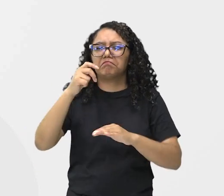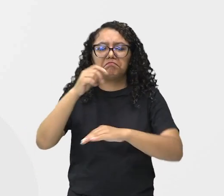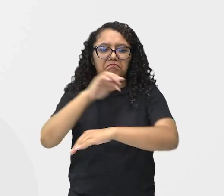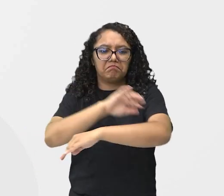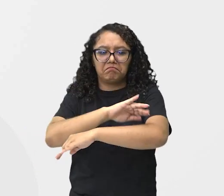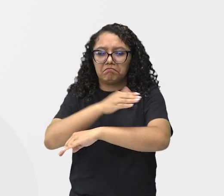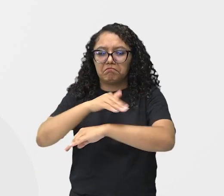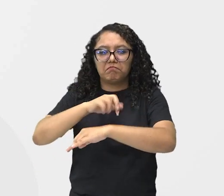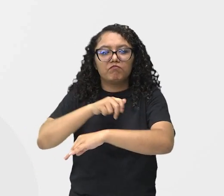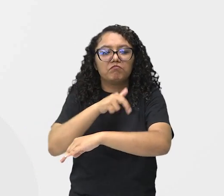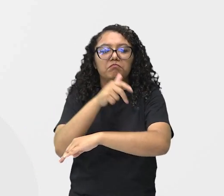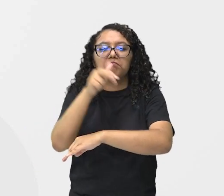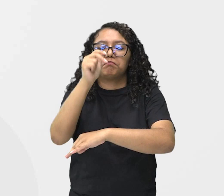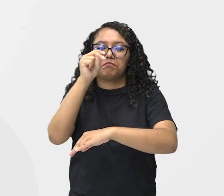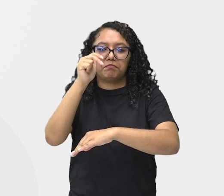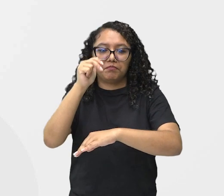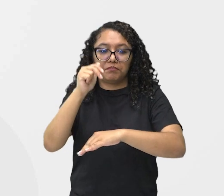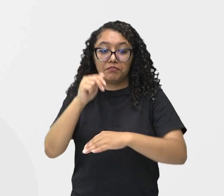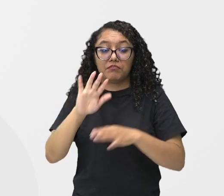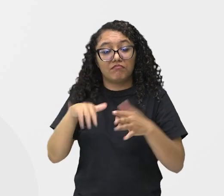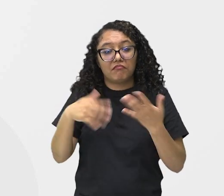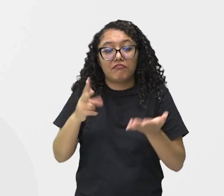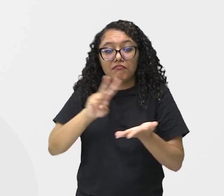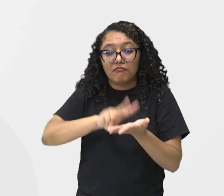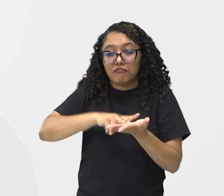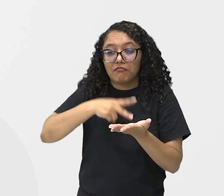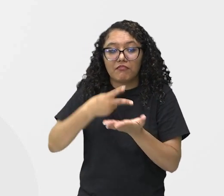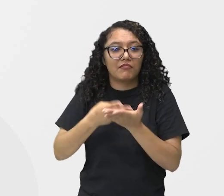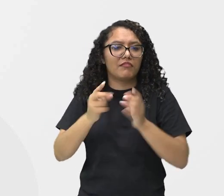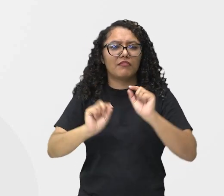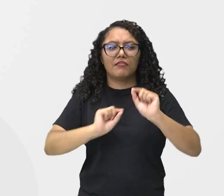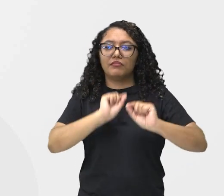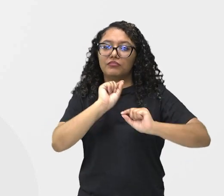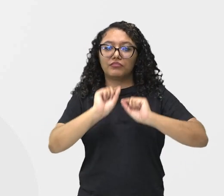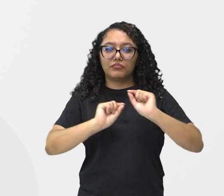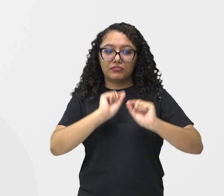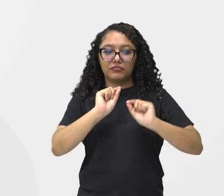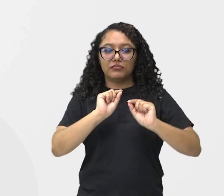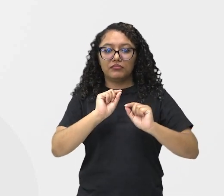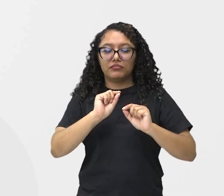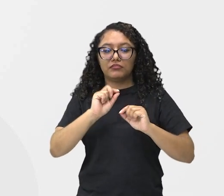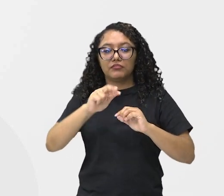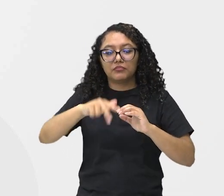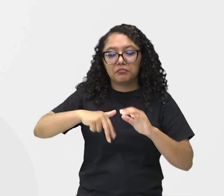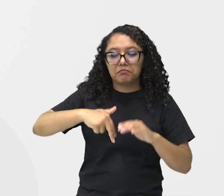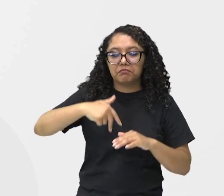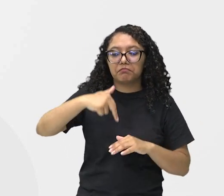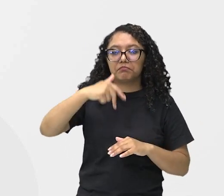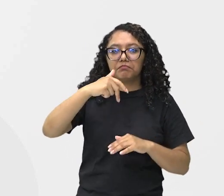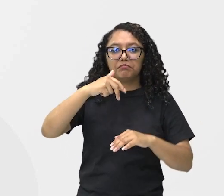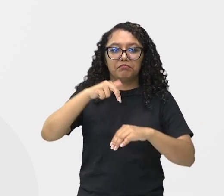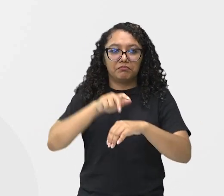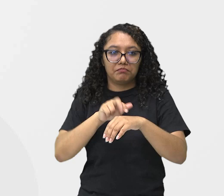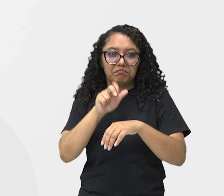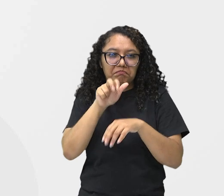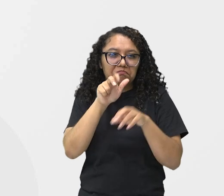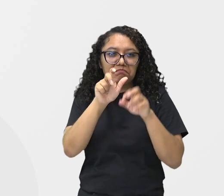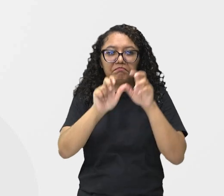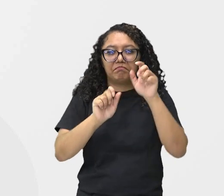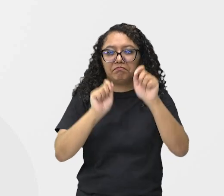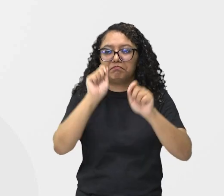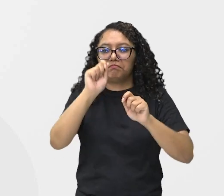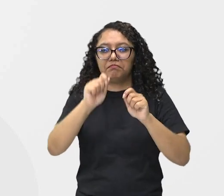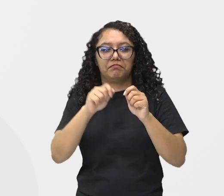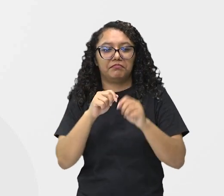poderíamos traduzir que transcender é subir, escalar através de